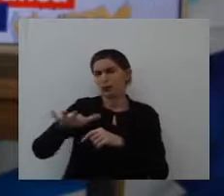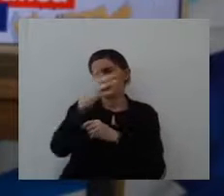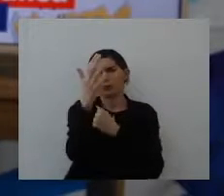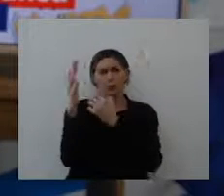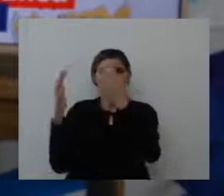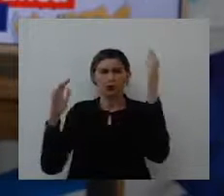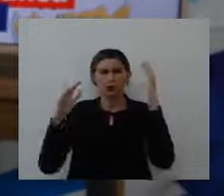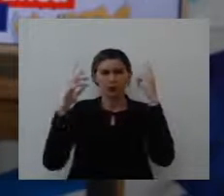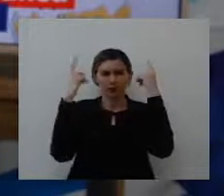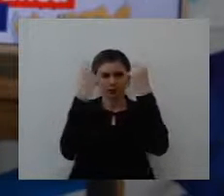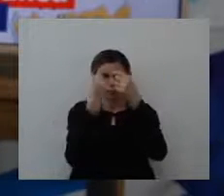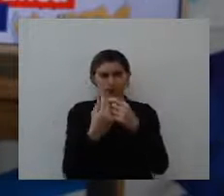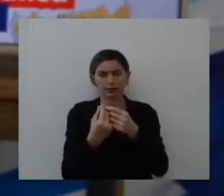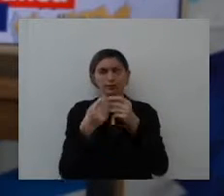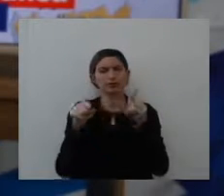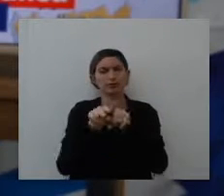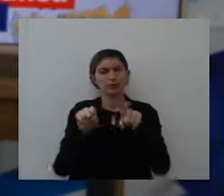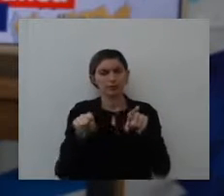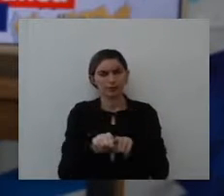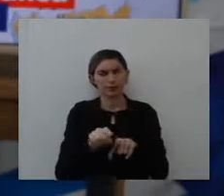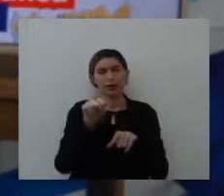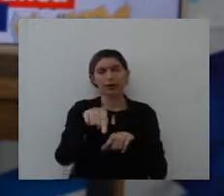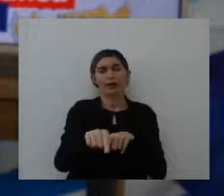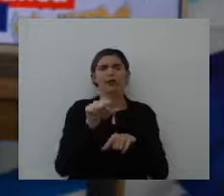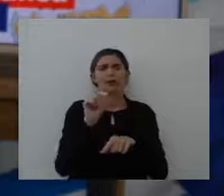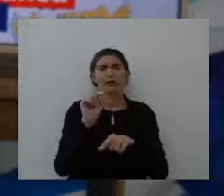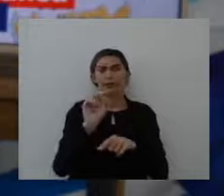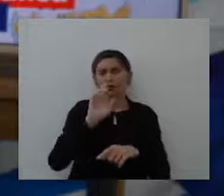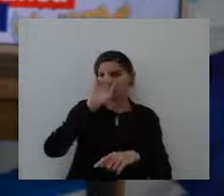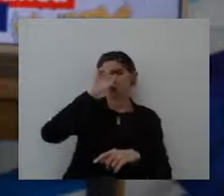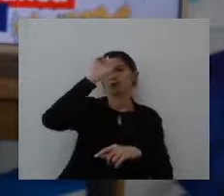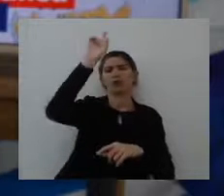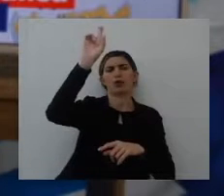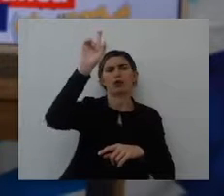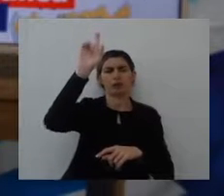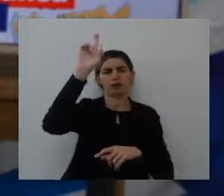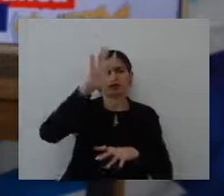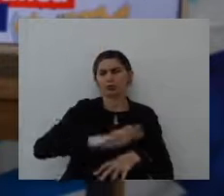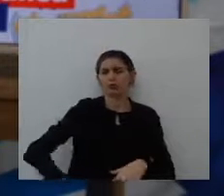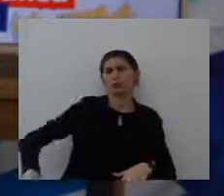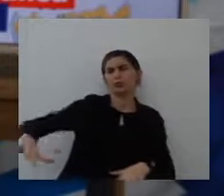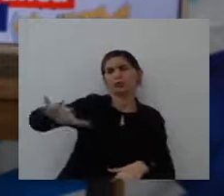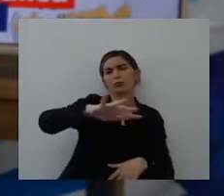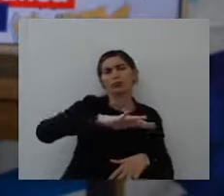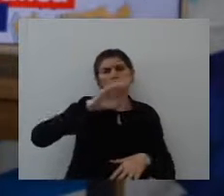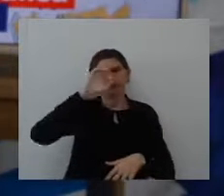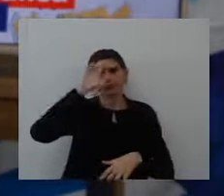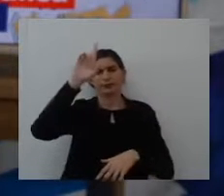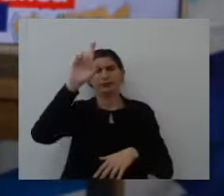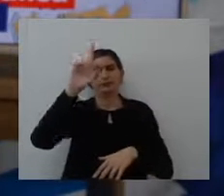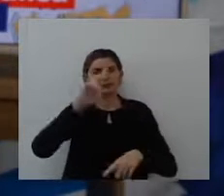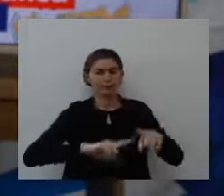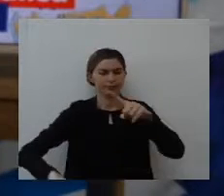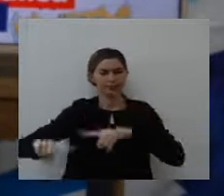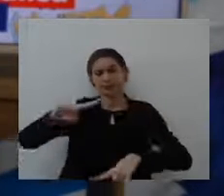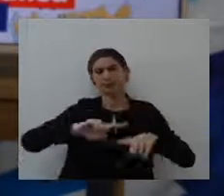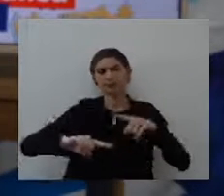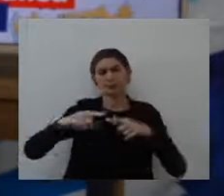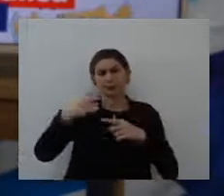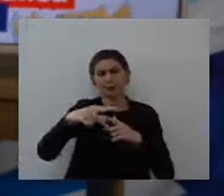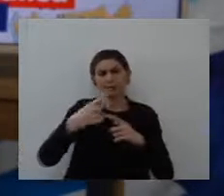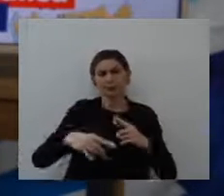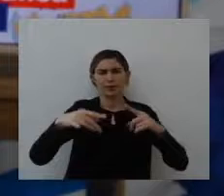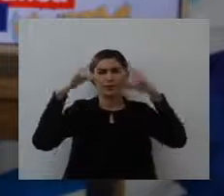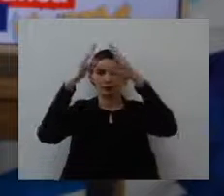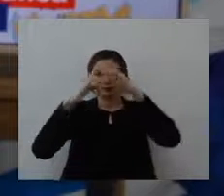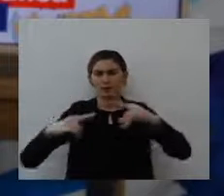arquipélago grego, também era a senhora de todas aquelas regiões em volta. Era através do palácio